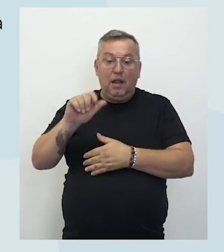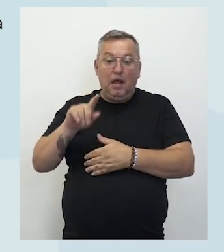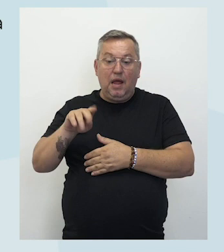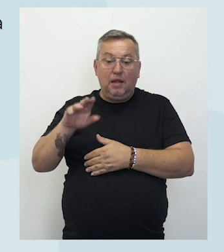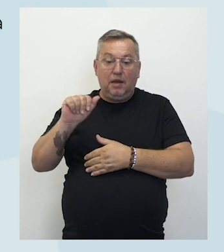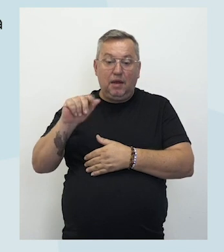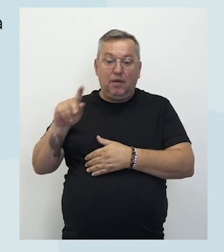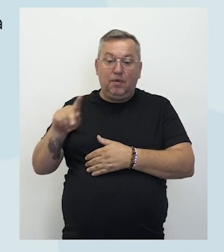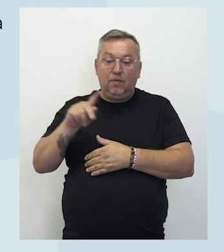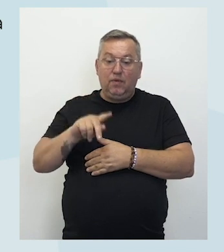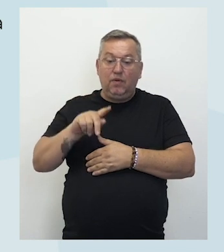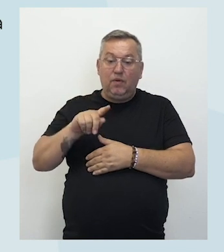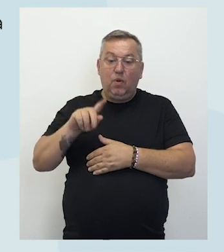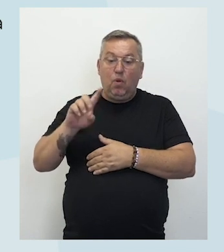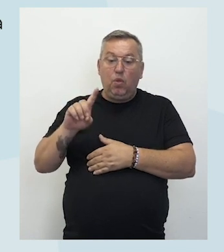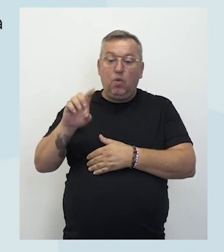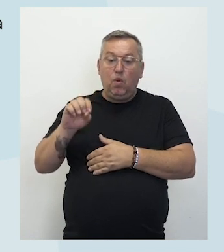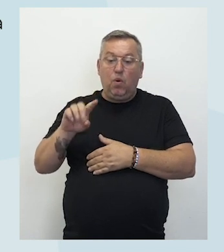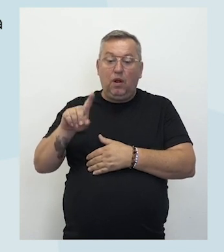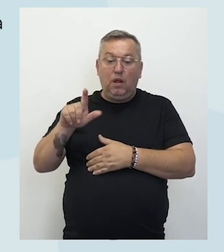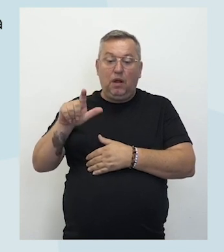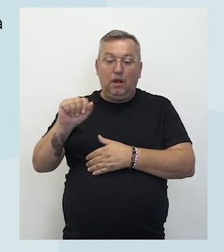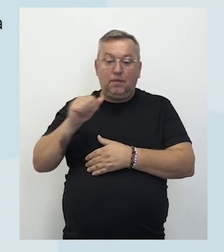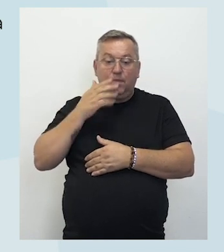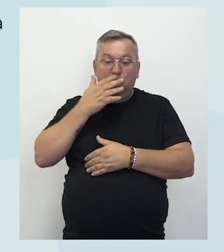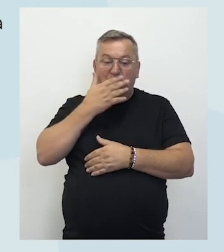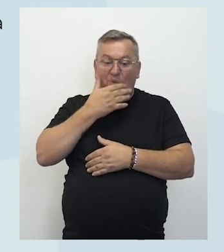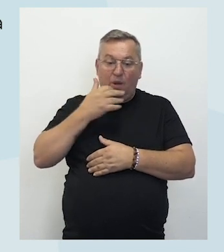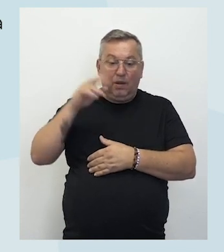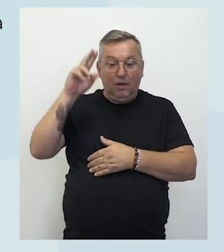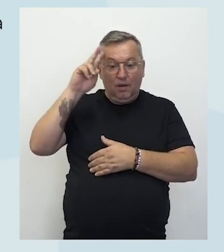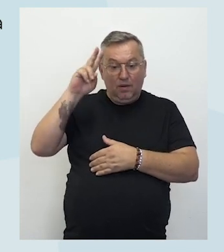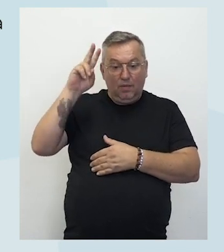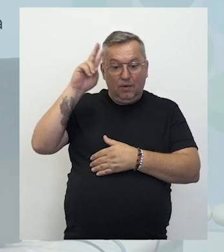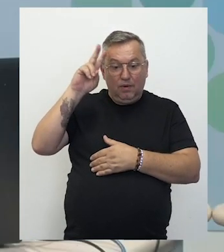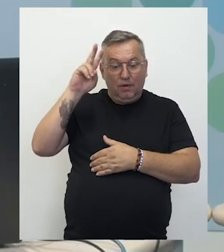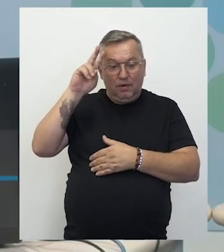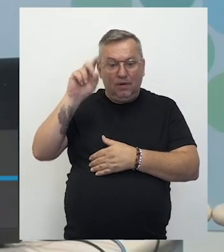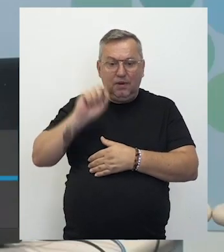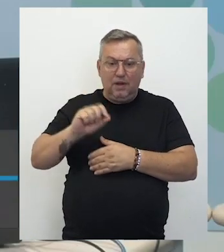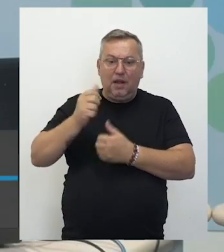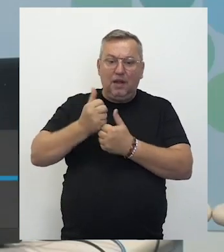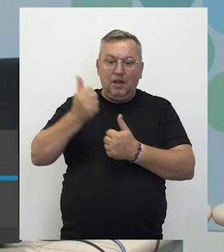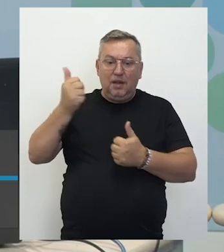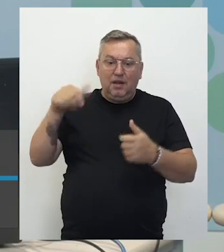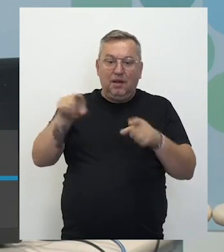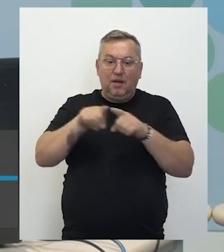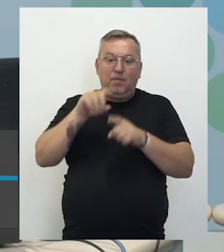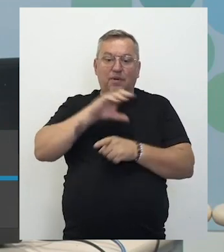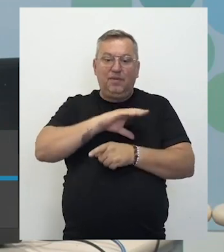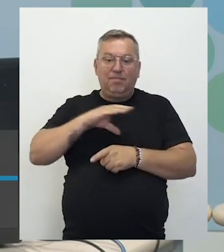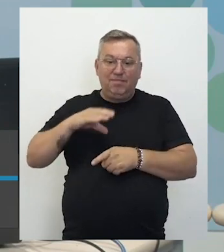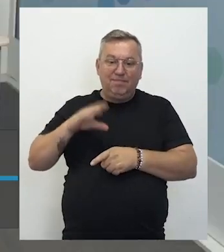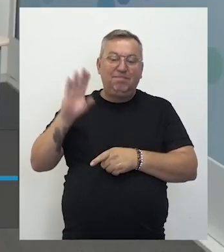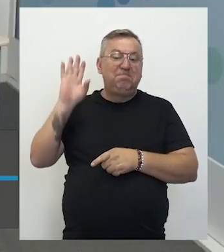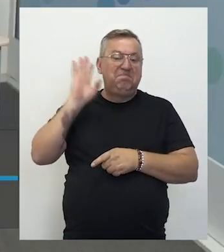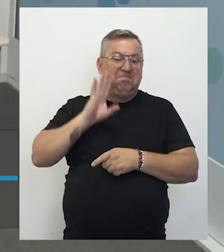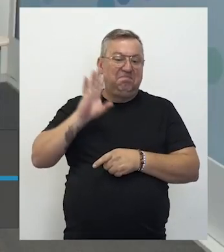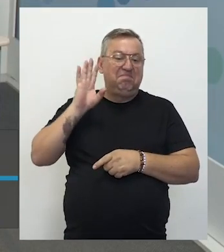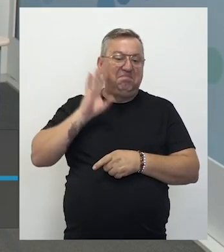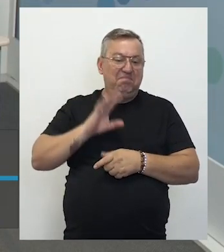para o professor de Geografia, o Douglas. Lembrando que a diretora Leandra, ela é diretora e coordenadora. Olha